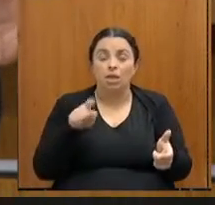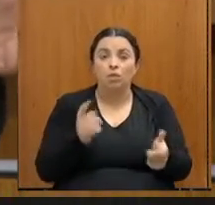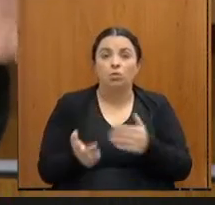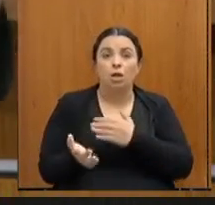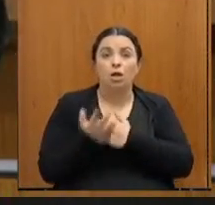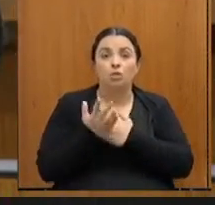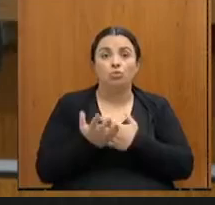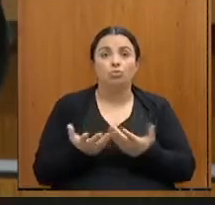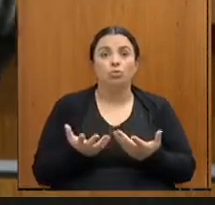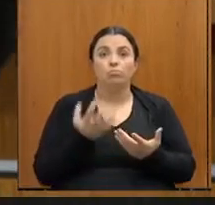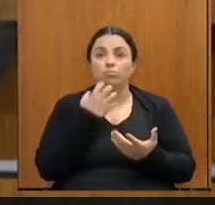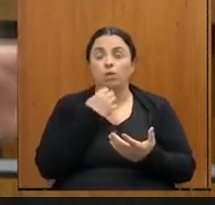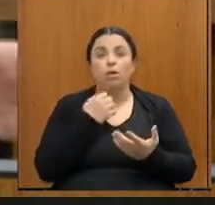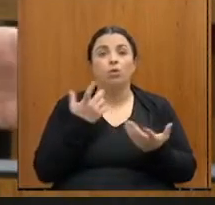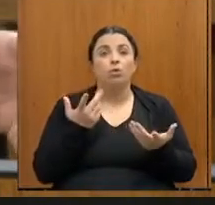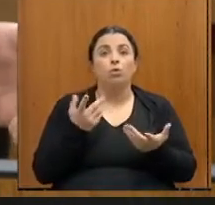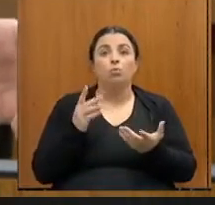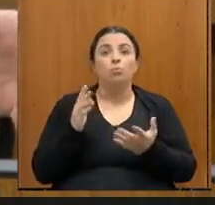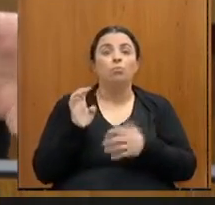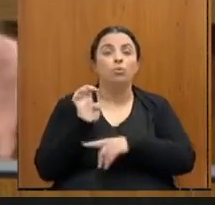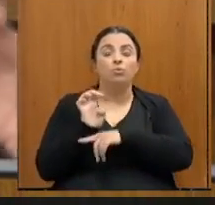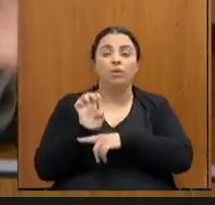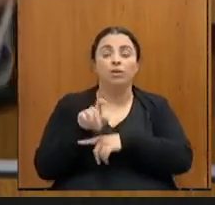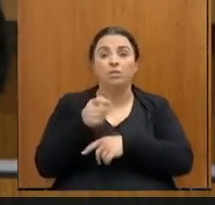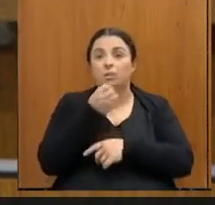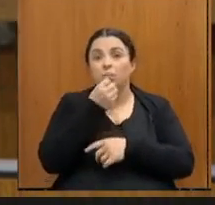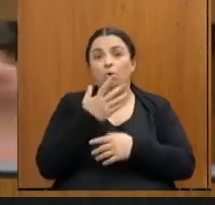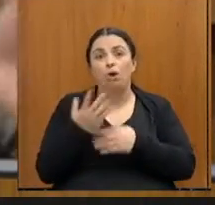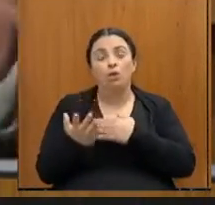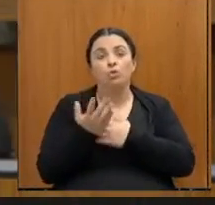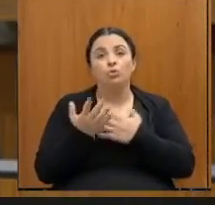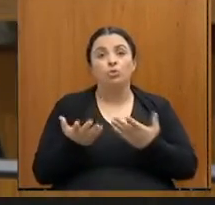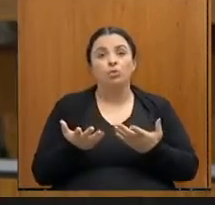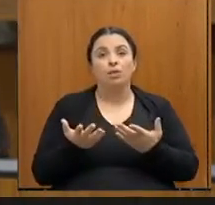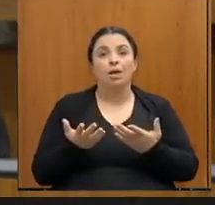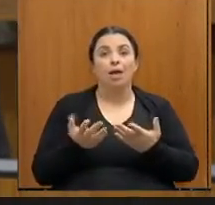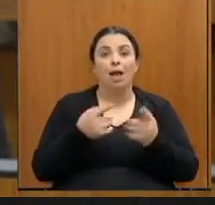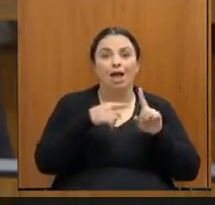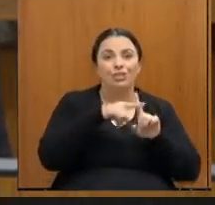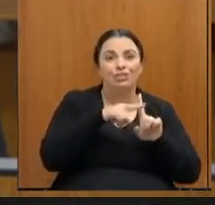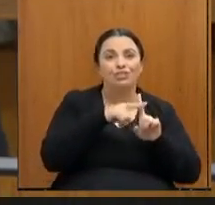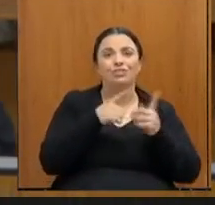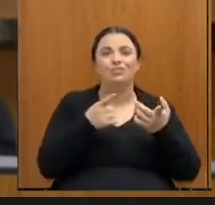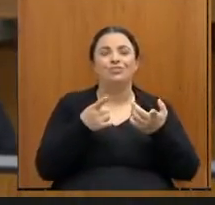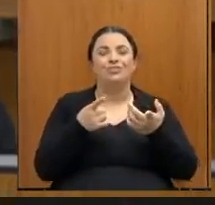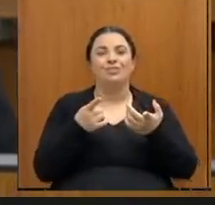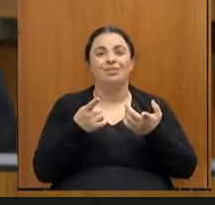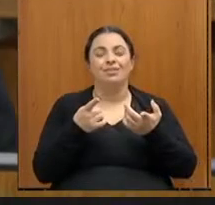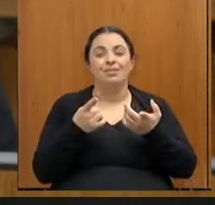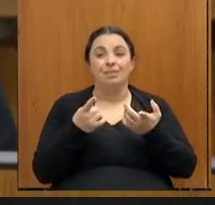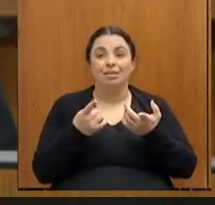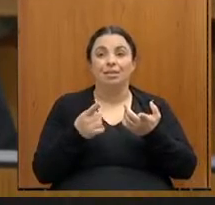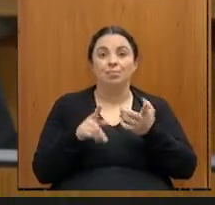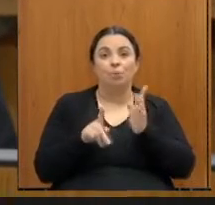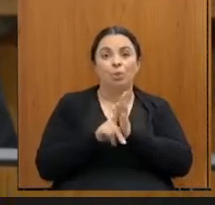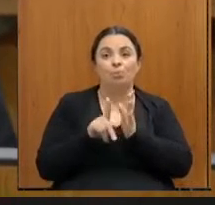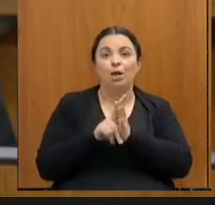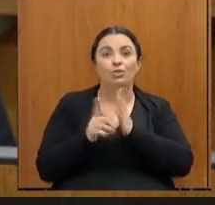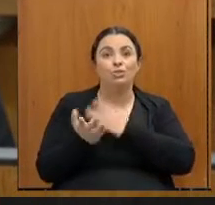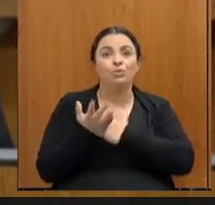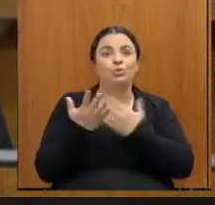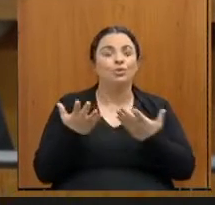O que é o final isso aí para nós também é bom que isso gera ativo e receita para a própria é